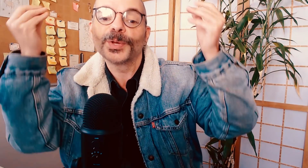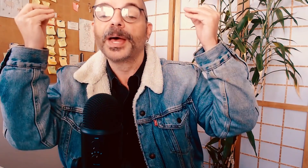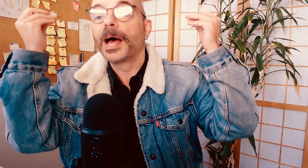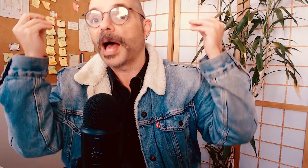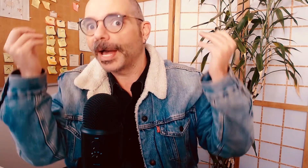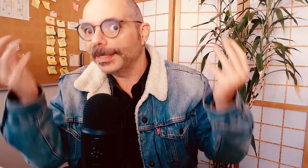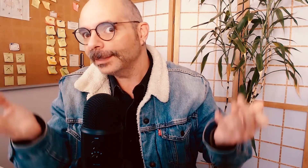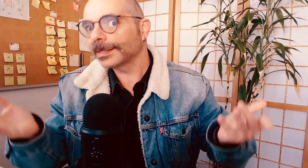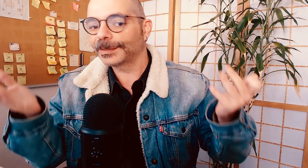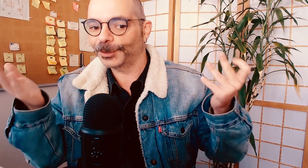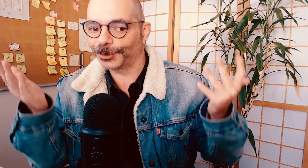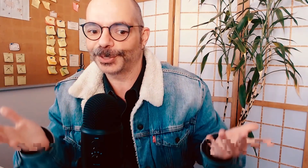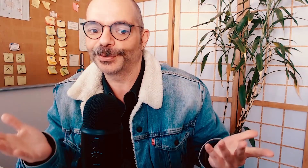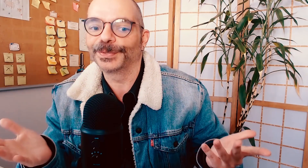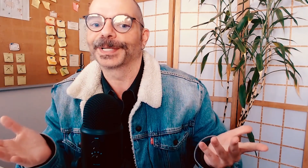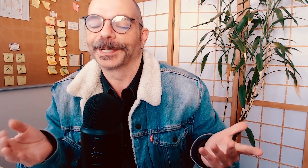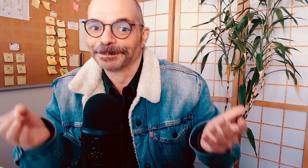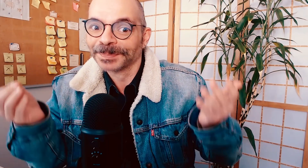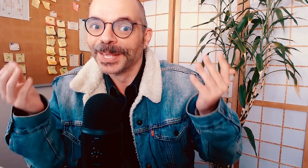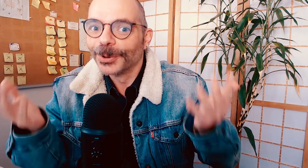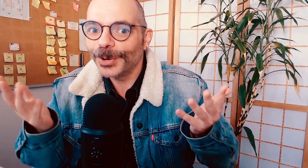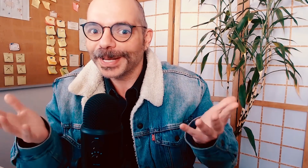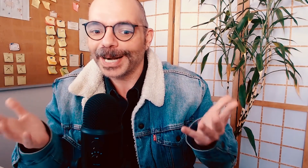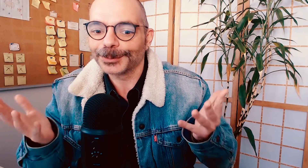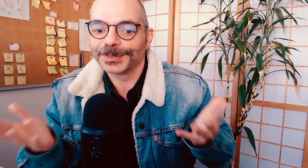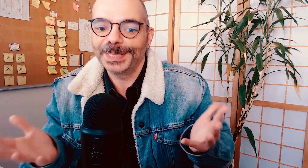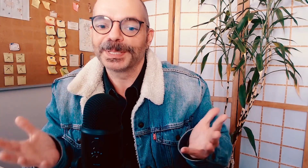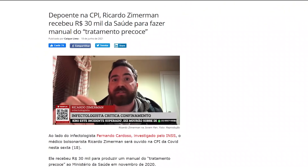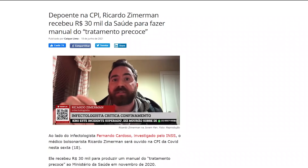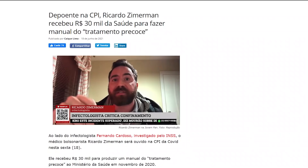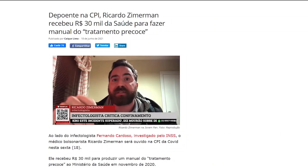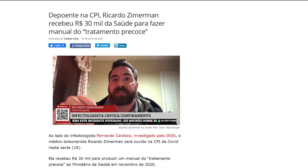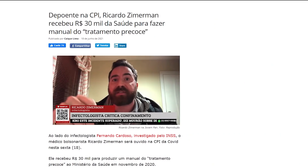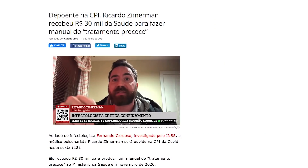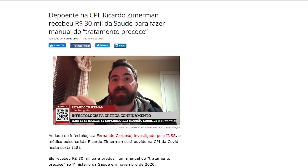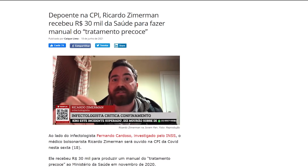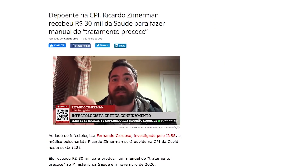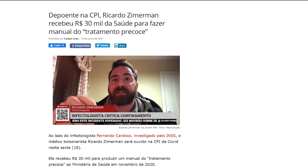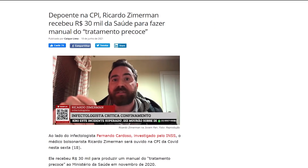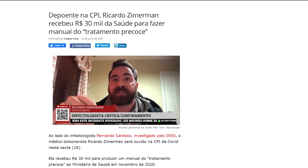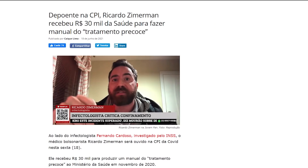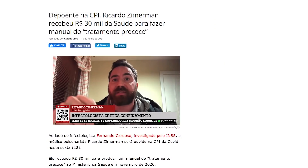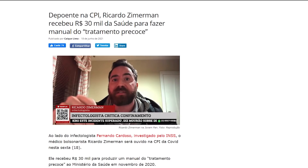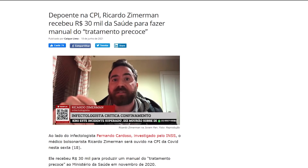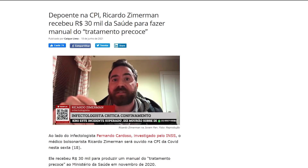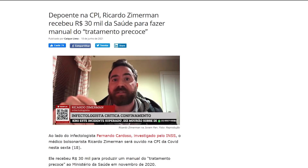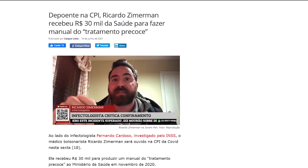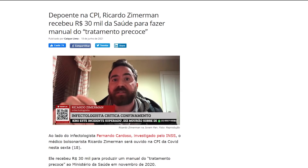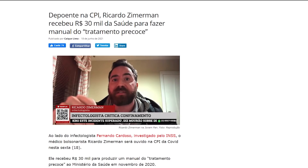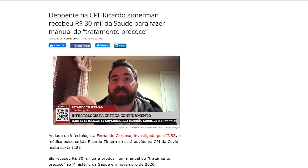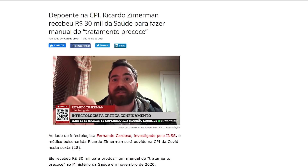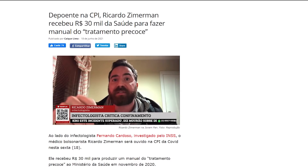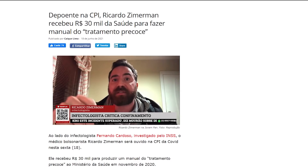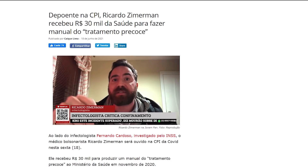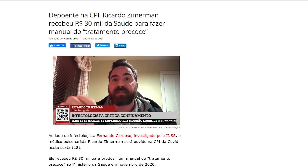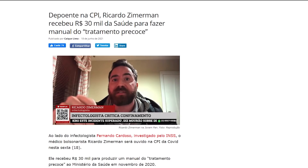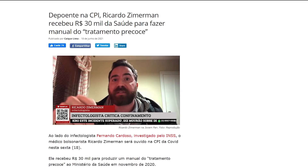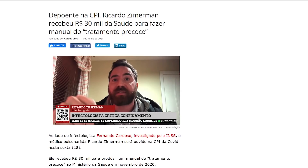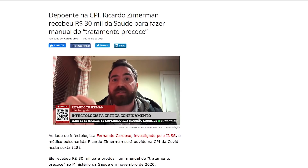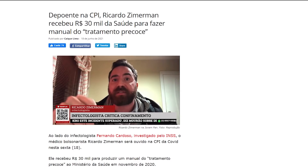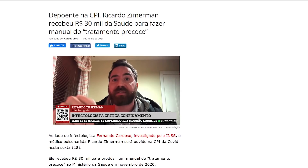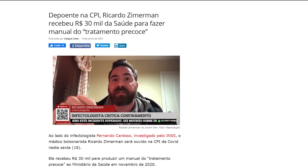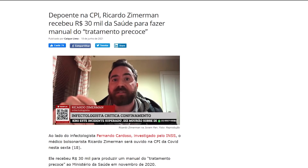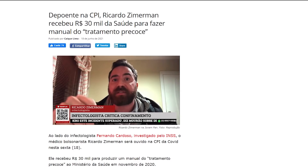isso ainda se justifica. O Ricardo Zimmermann, ele chegou a ser convidado pelo Ministério da Saúde para produzir